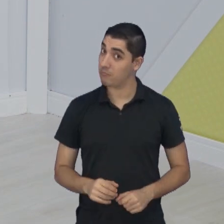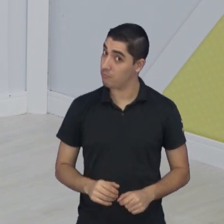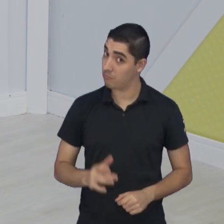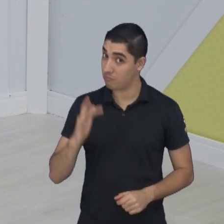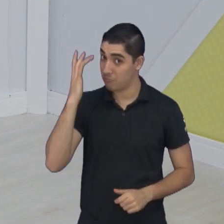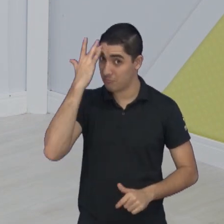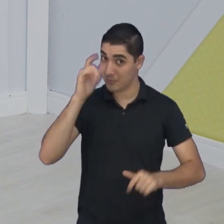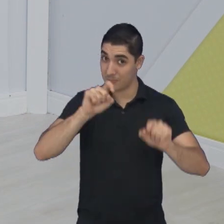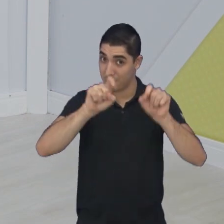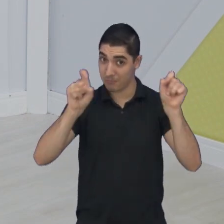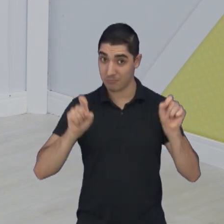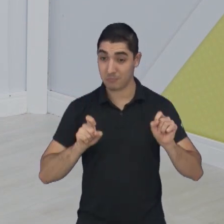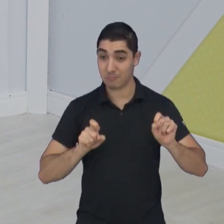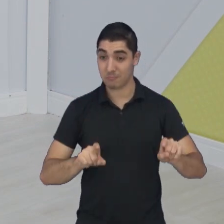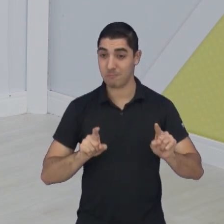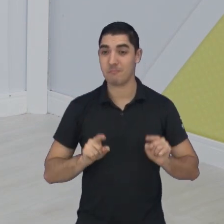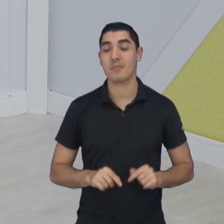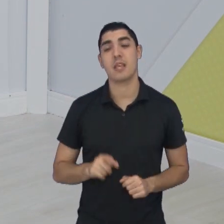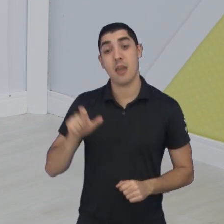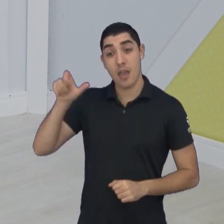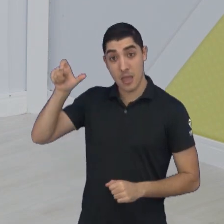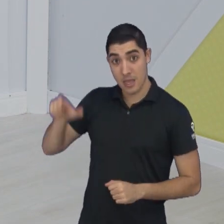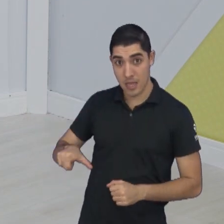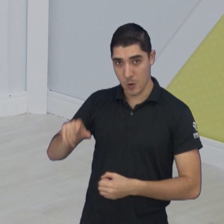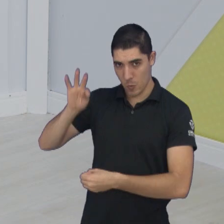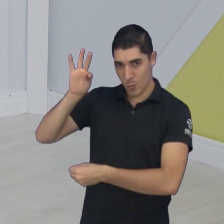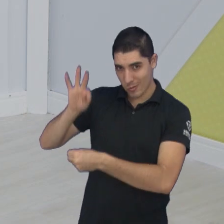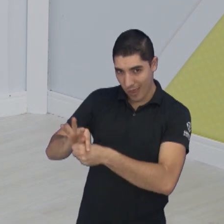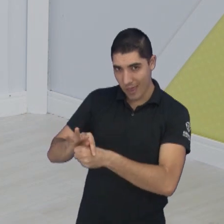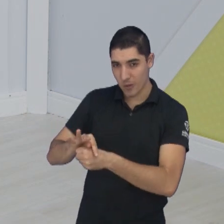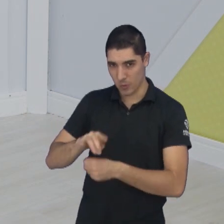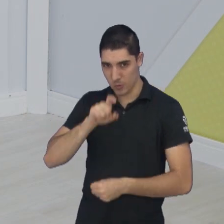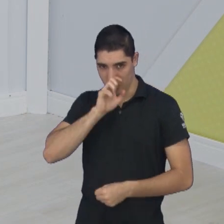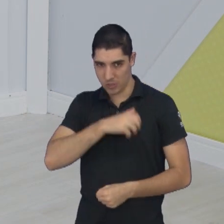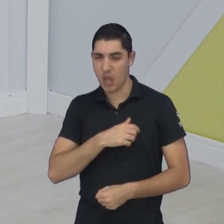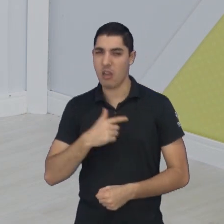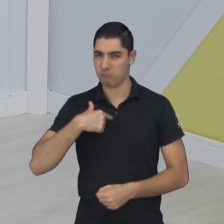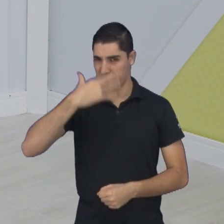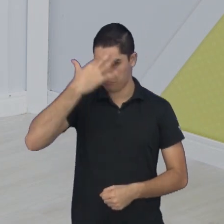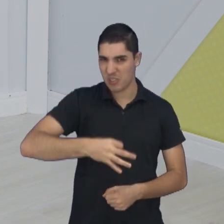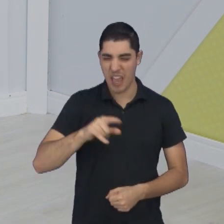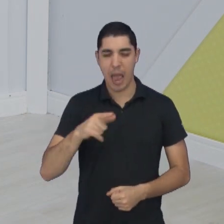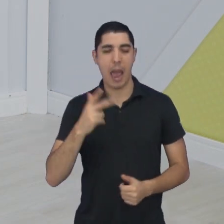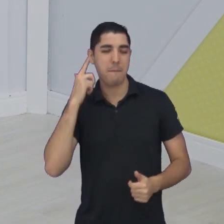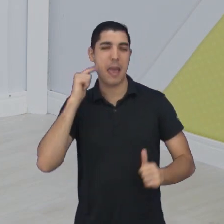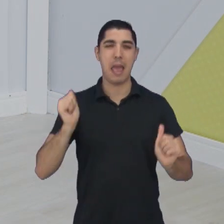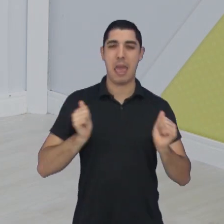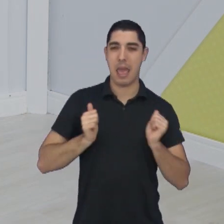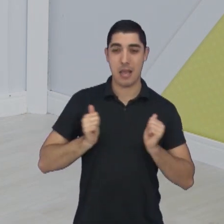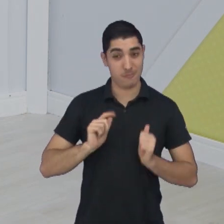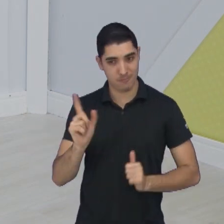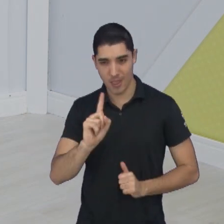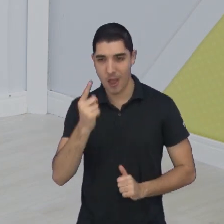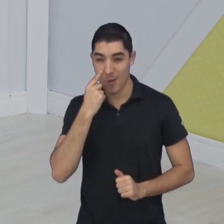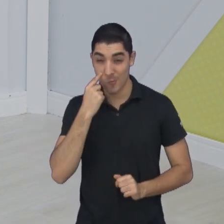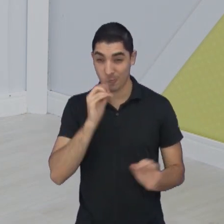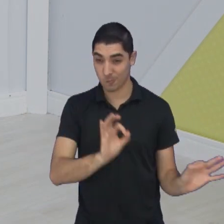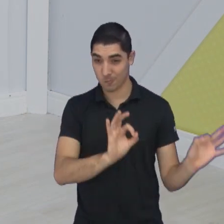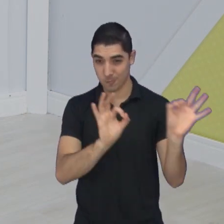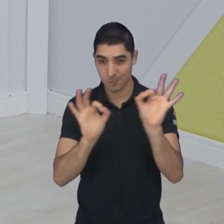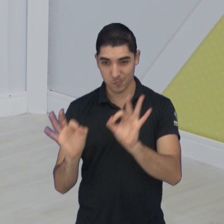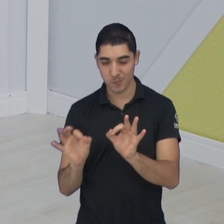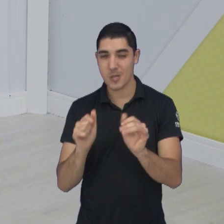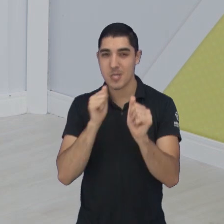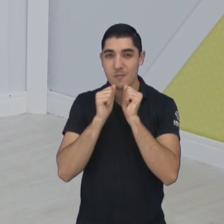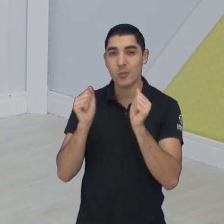bem conheço os jogadores e o técnico Ricardo Costa, com certeza a história não será bem assim. Veja aí na reportagem do Brunão, com